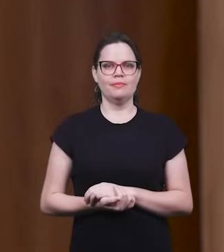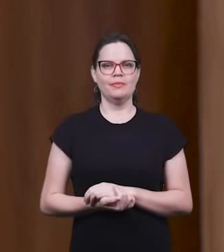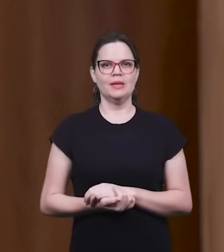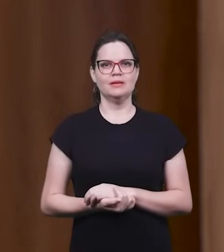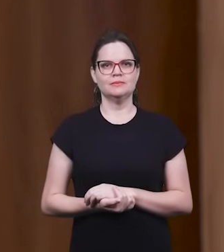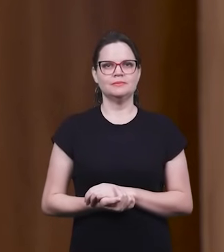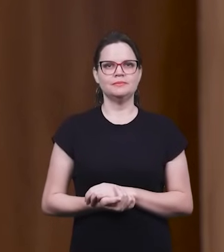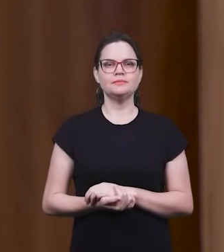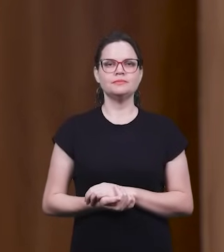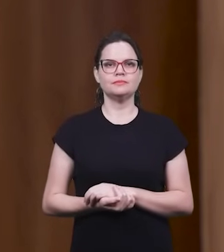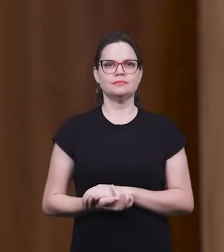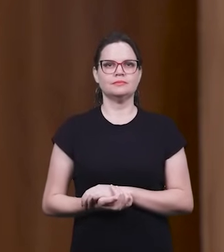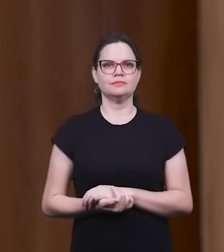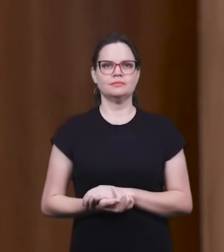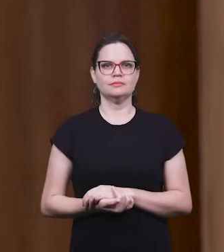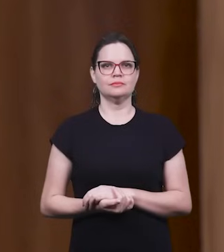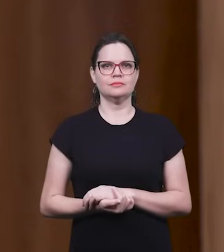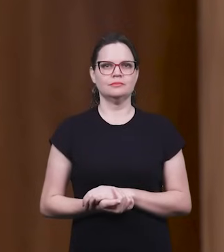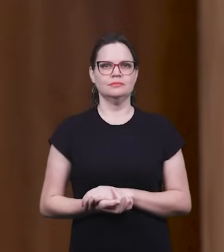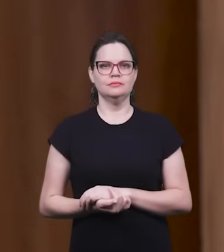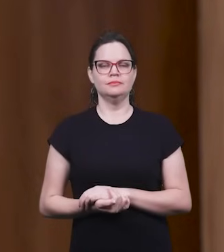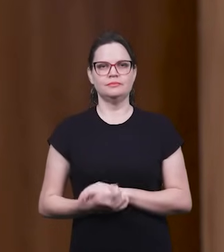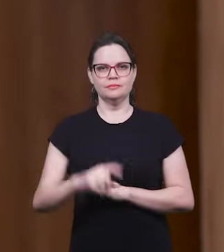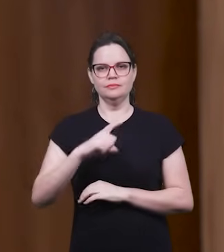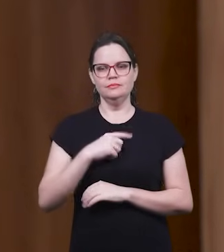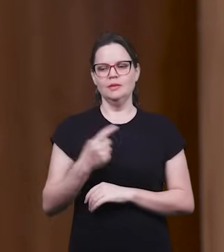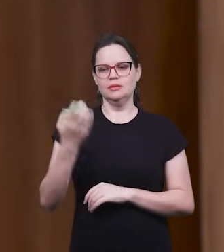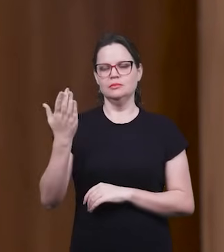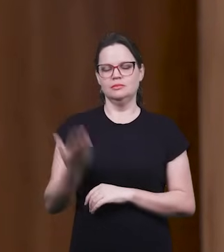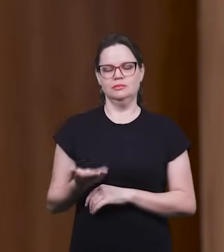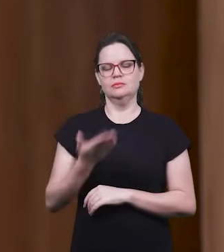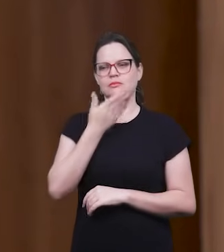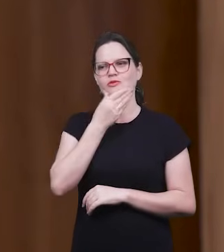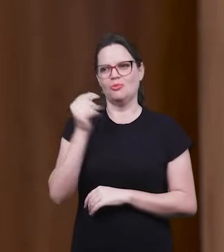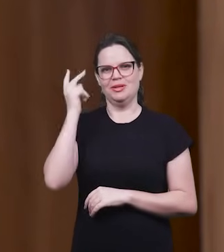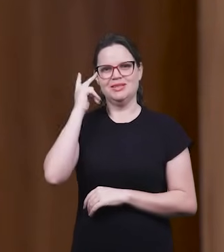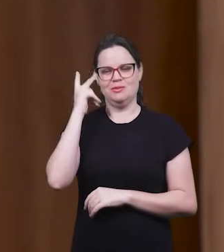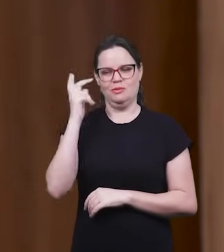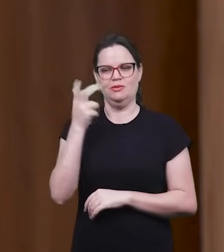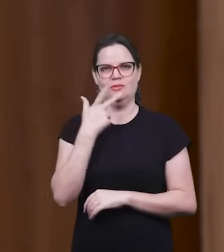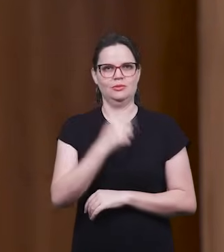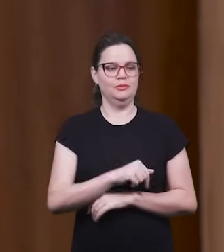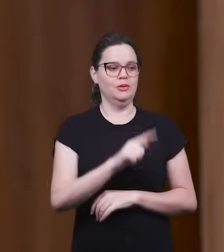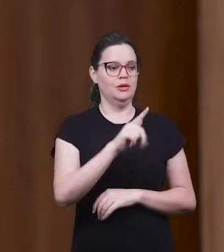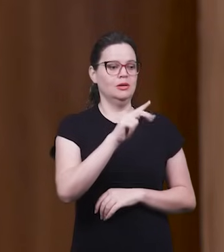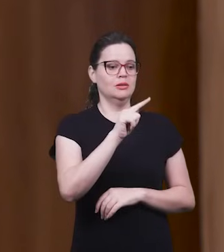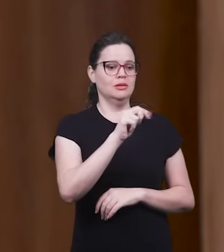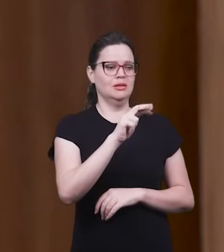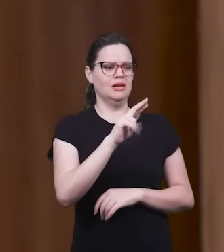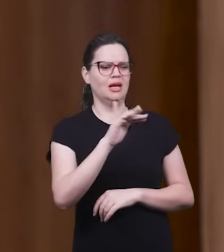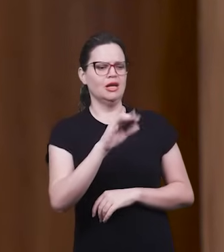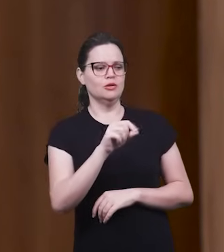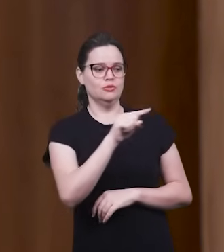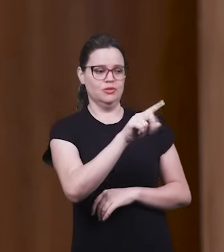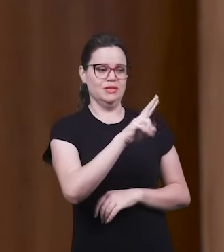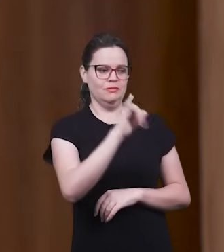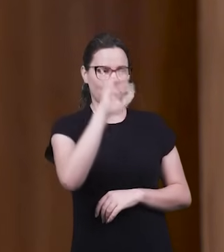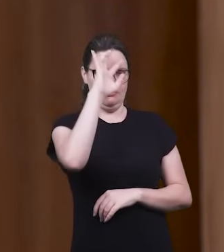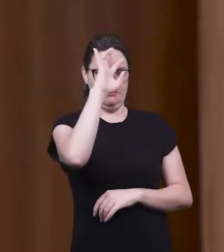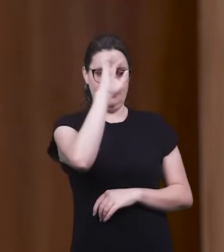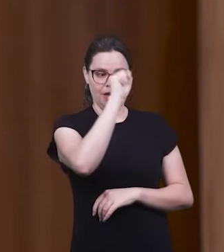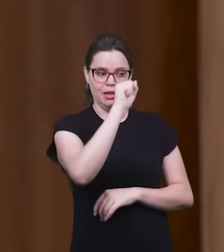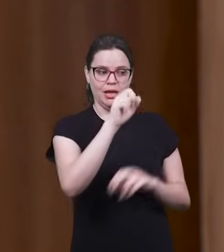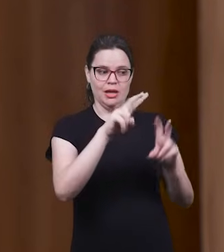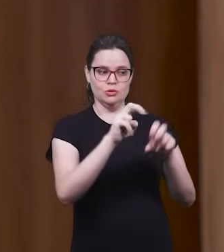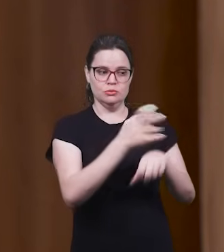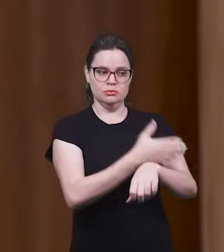que eu já falei, ele fala assim, Gedeuti, Gueiros, olha aqui, você vai fazer cerâmica. Eu saí de